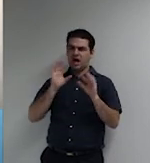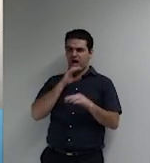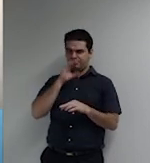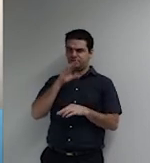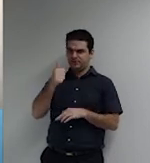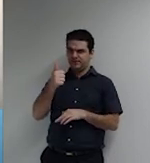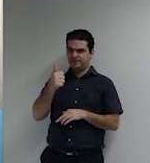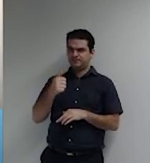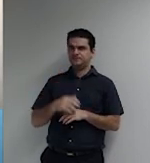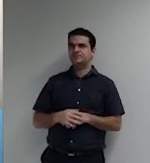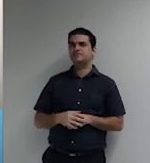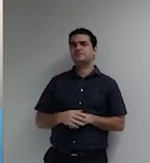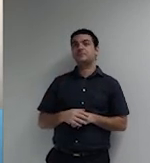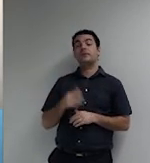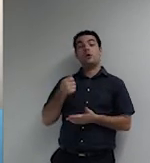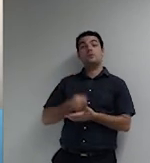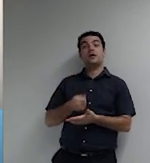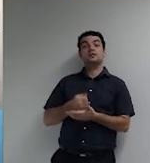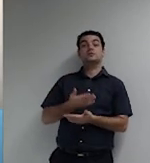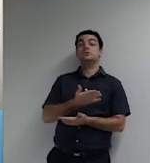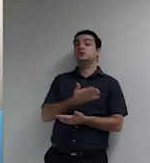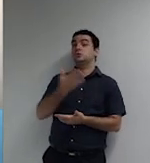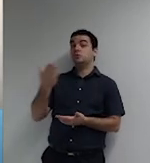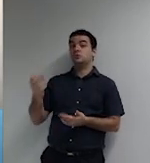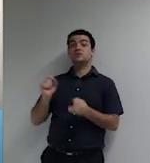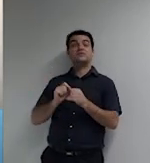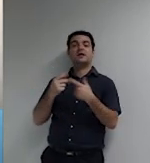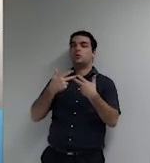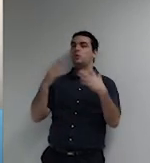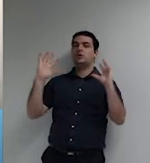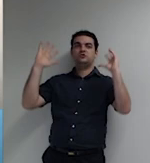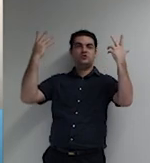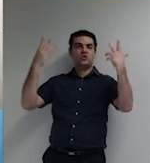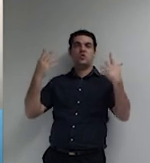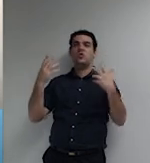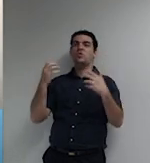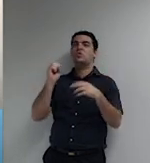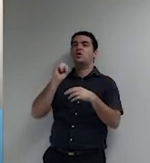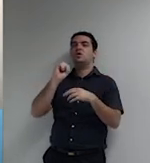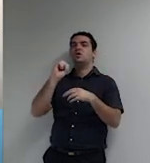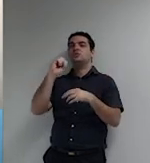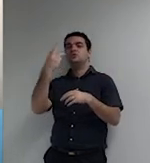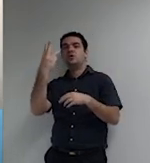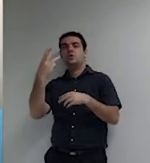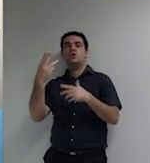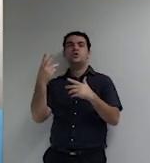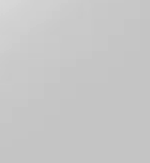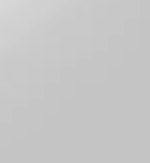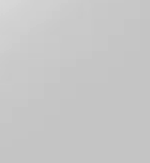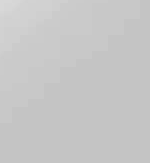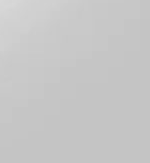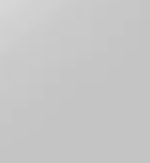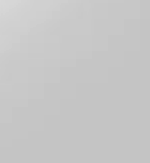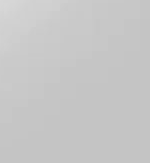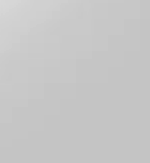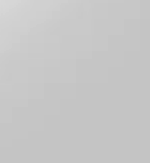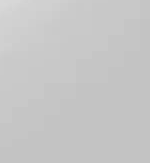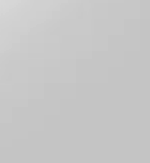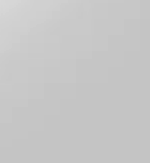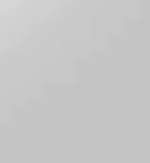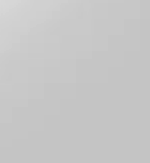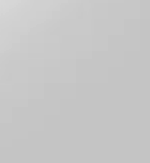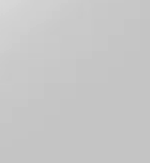cadeia de fornecimento e seria solidariamente responsável pelos danos sofridos pelo cadeirante e